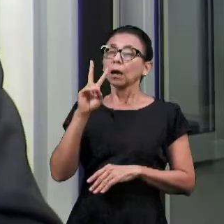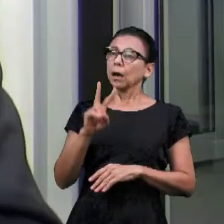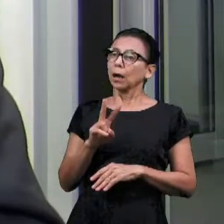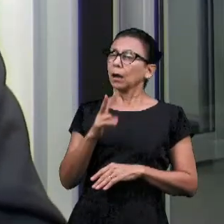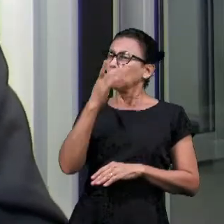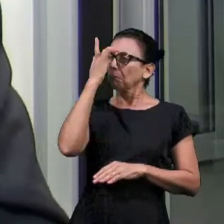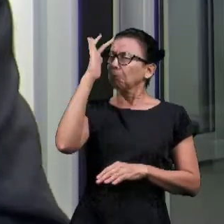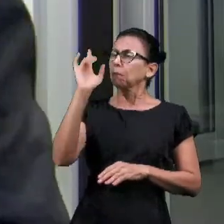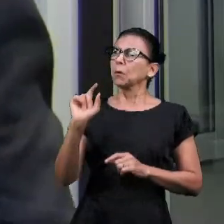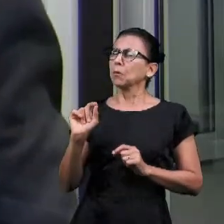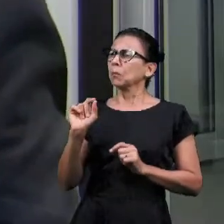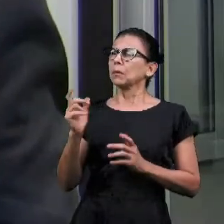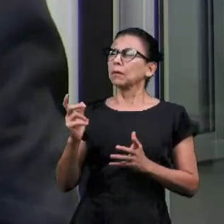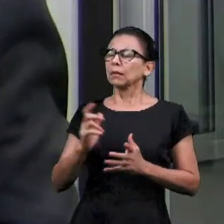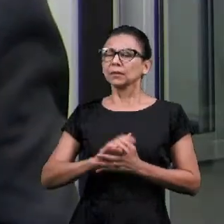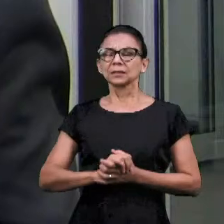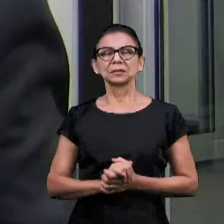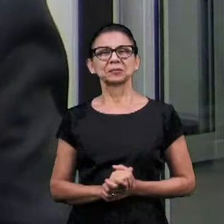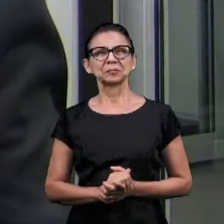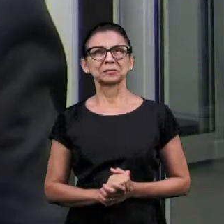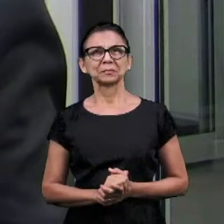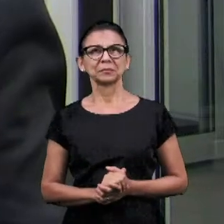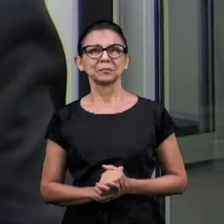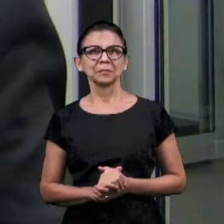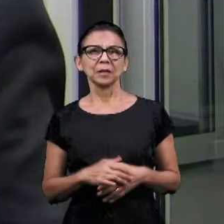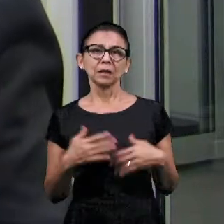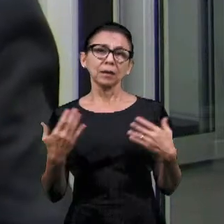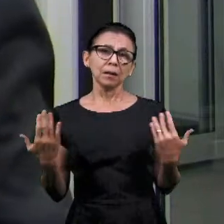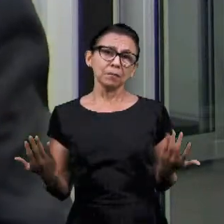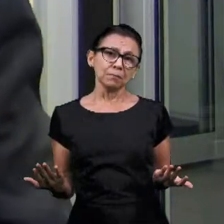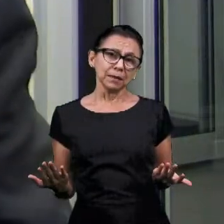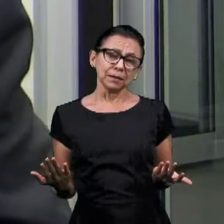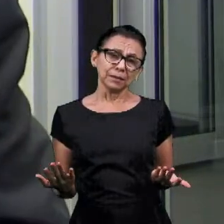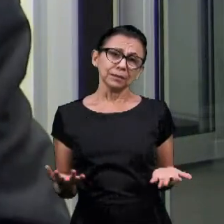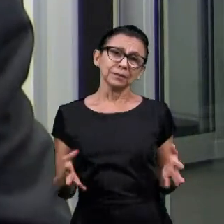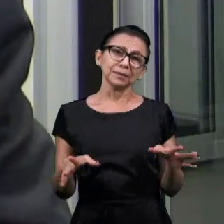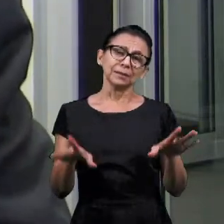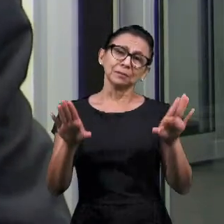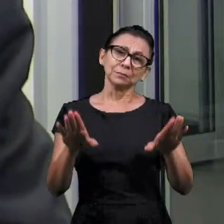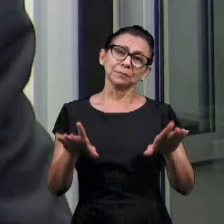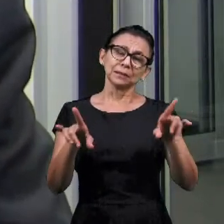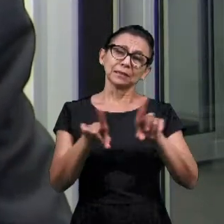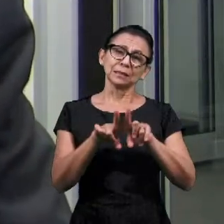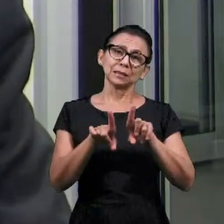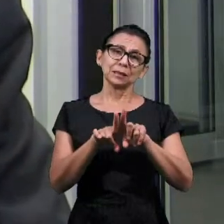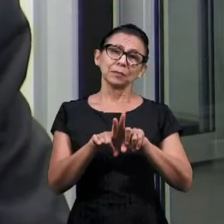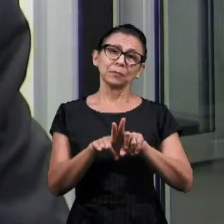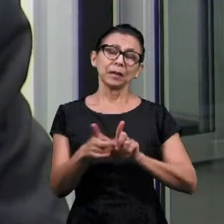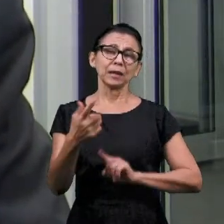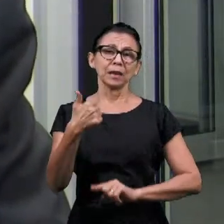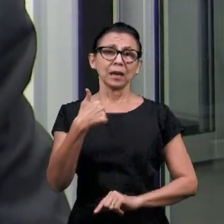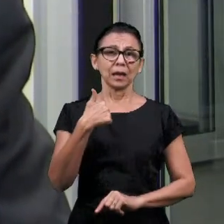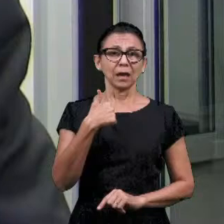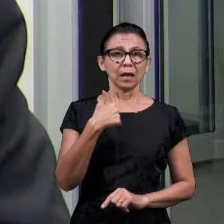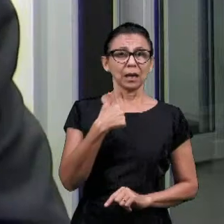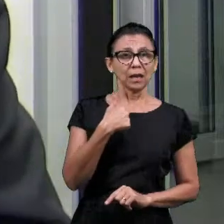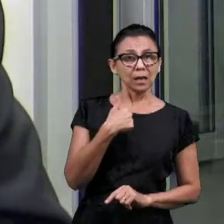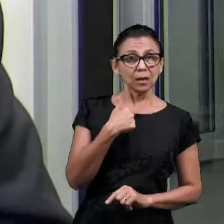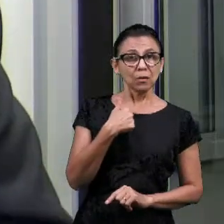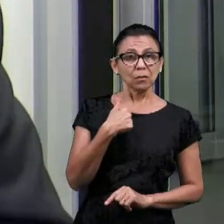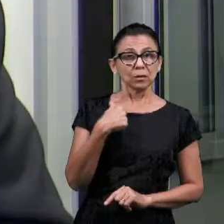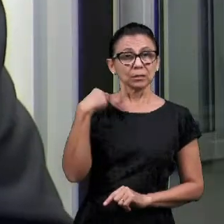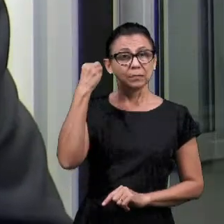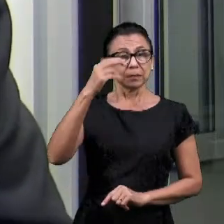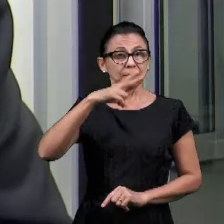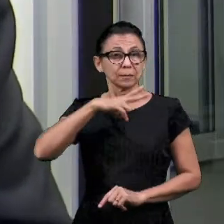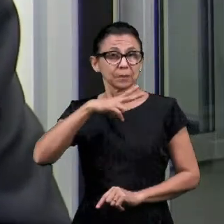aquilo. Mas da mesma maneira que o Alexandre Gueiros, eu também tive a minha experiência. Quando